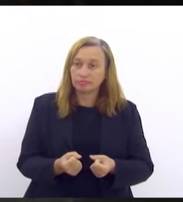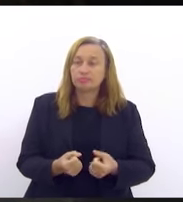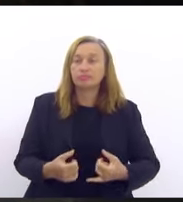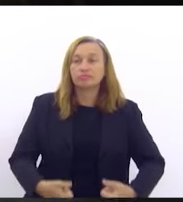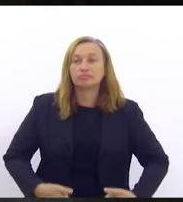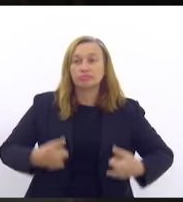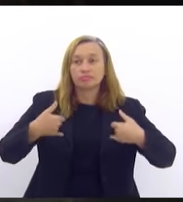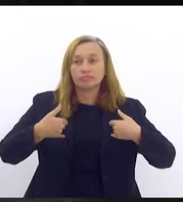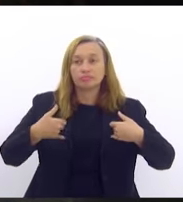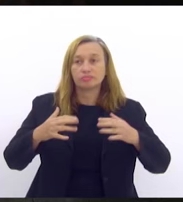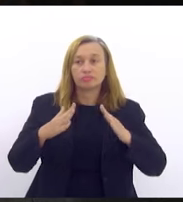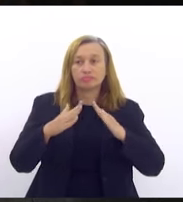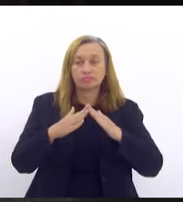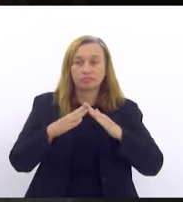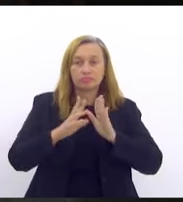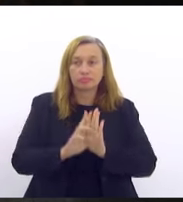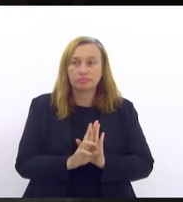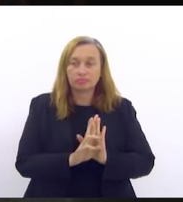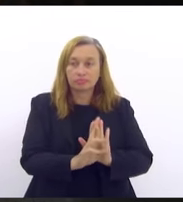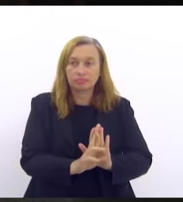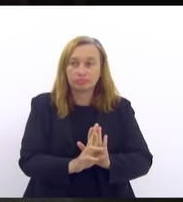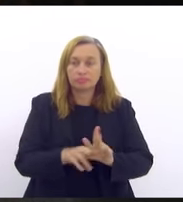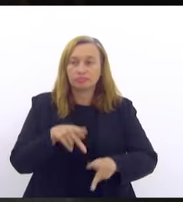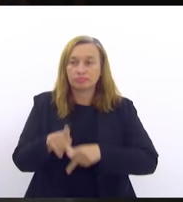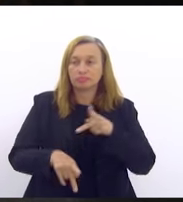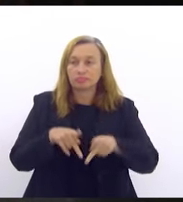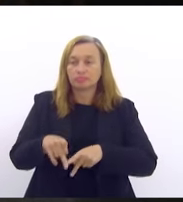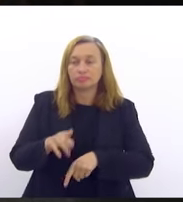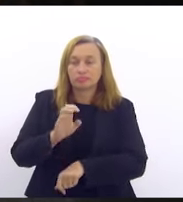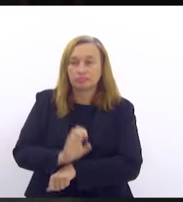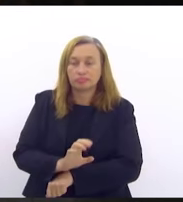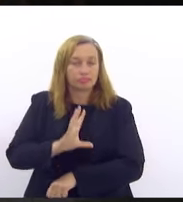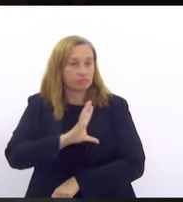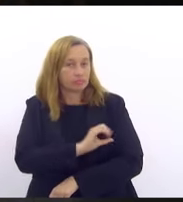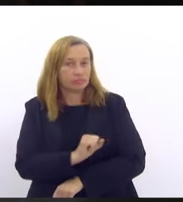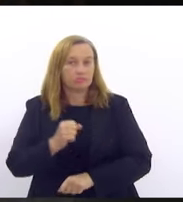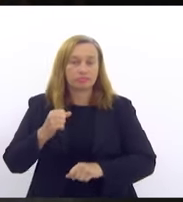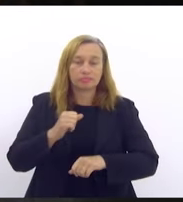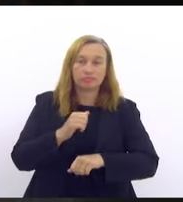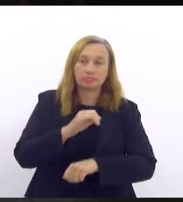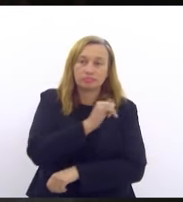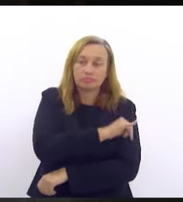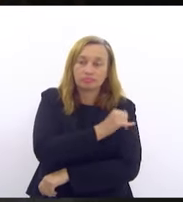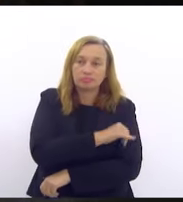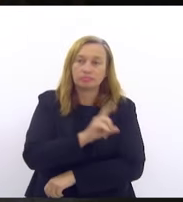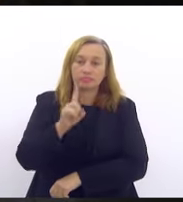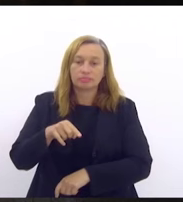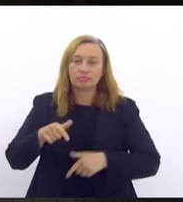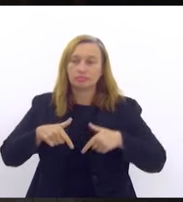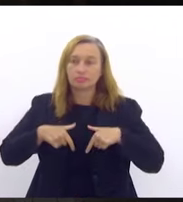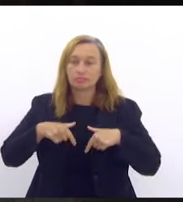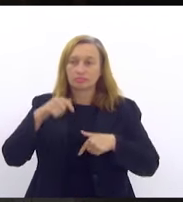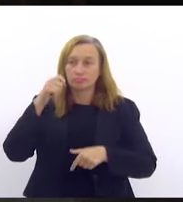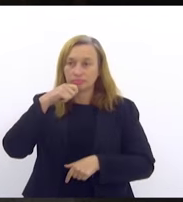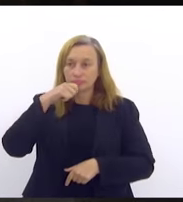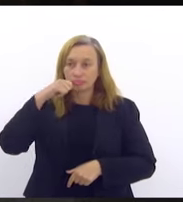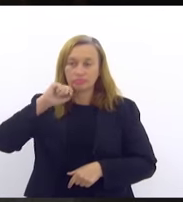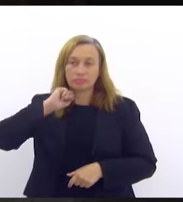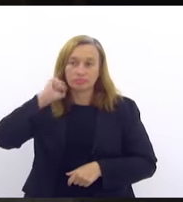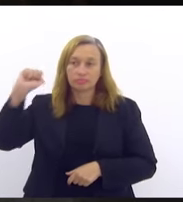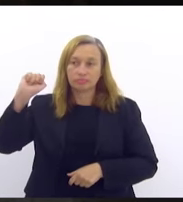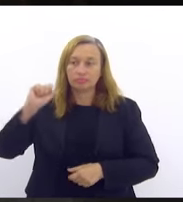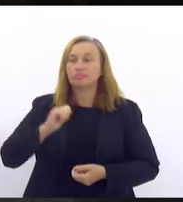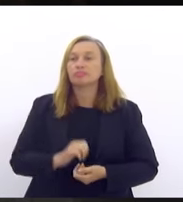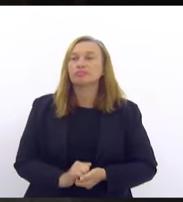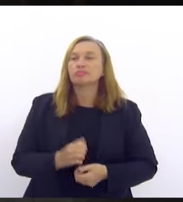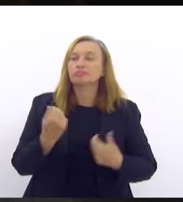casa de representação Popular do nosso Estado Amado Estado do Rio de Janeiro que é a medalha Tira Dentes né de fato é preciso